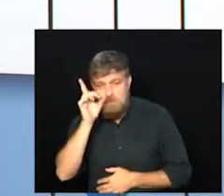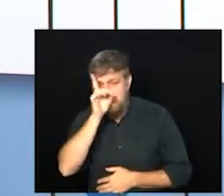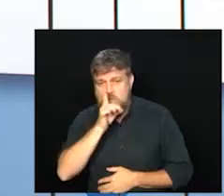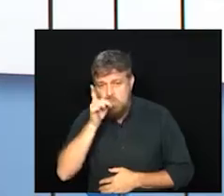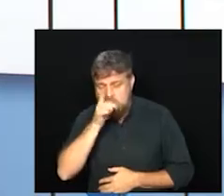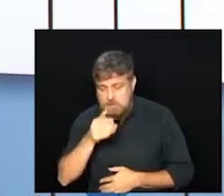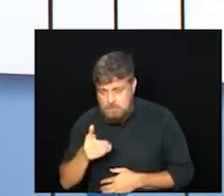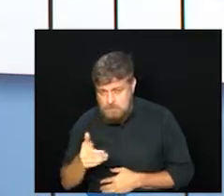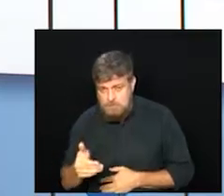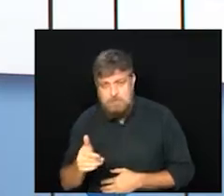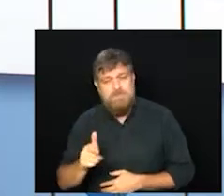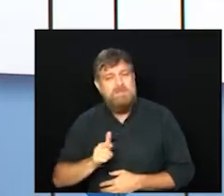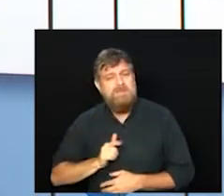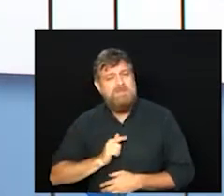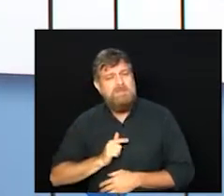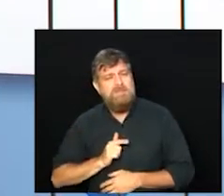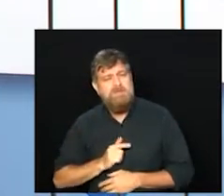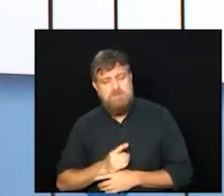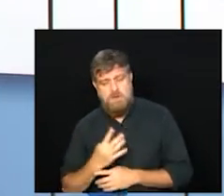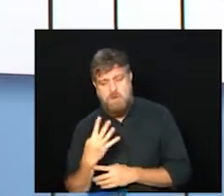domingo era a ocupação de